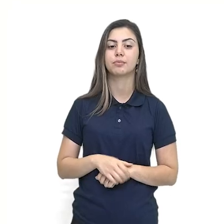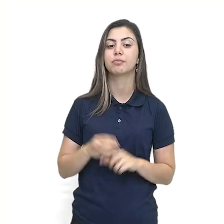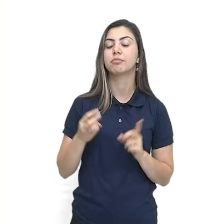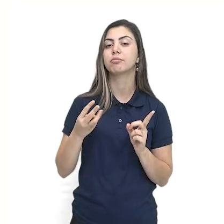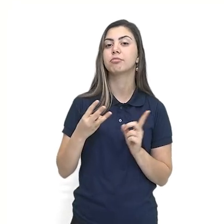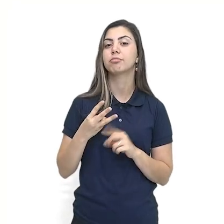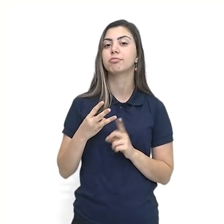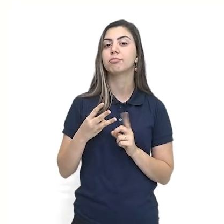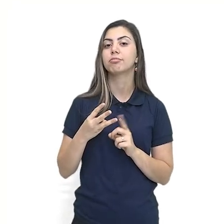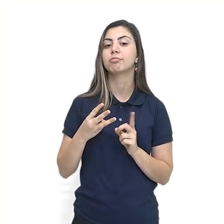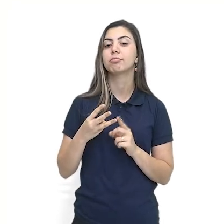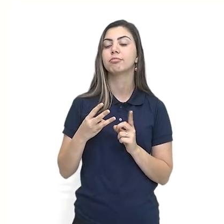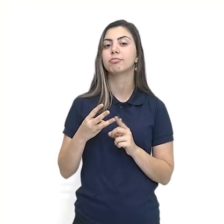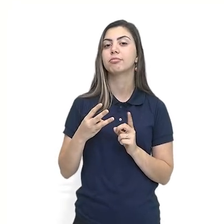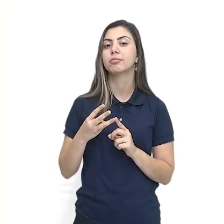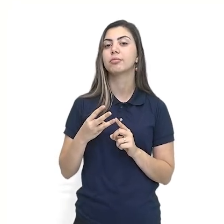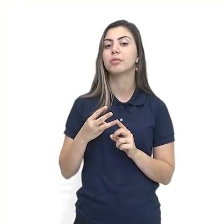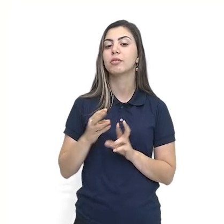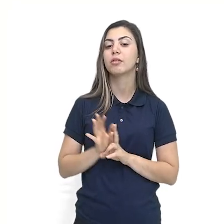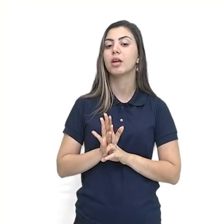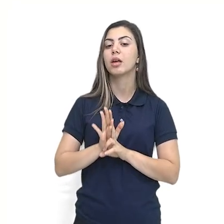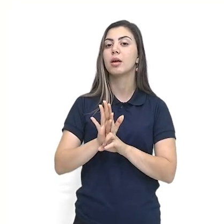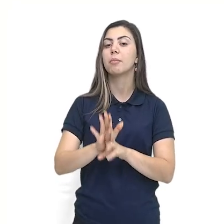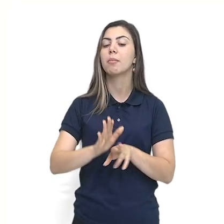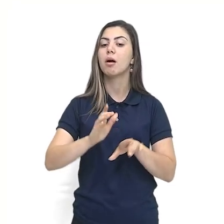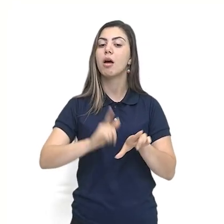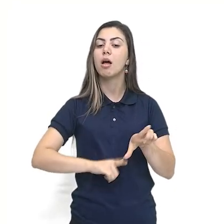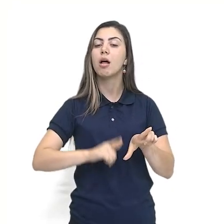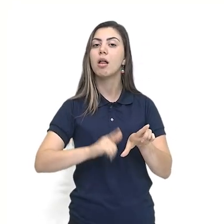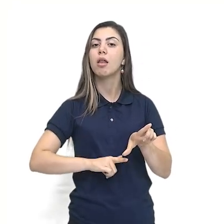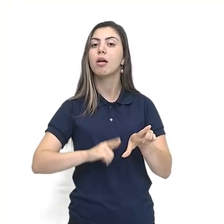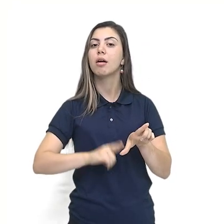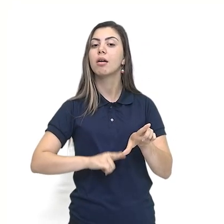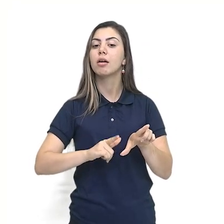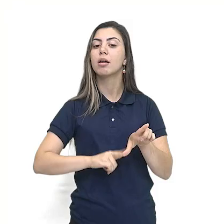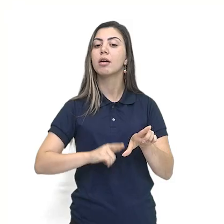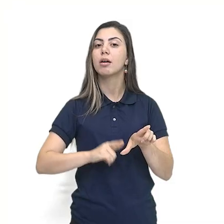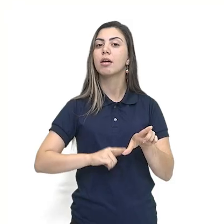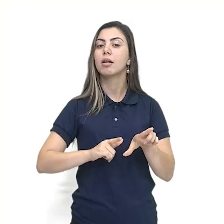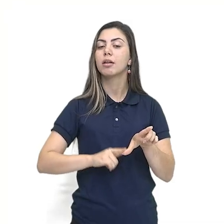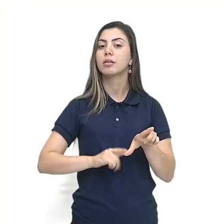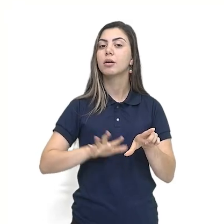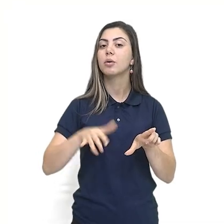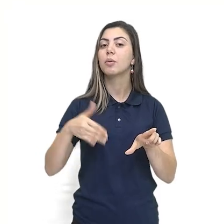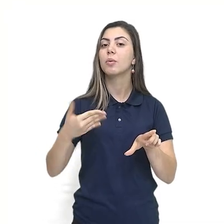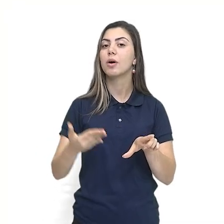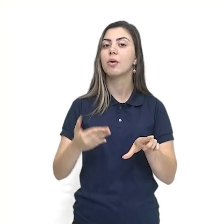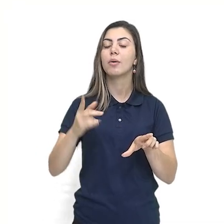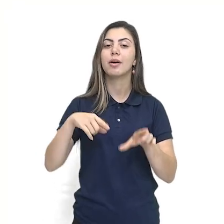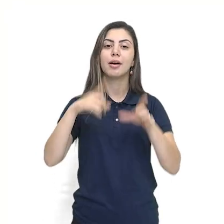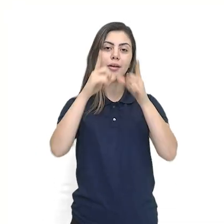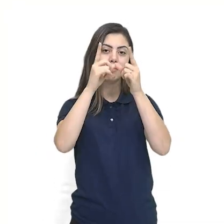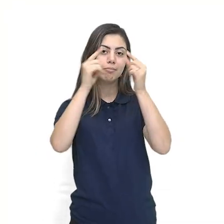E os planos são representados por letras gregas.